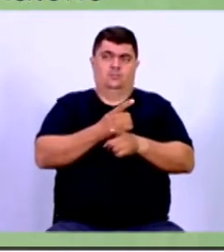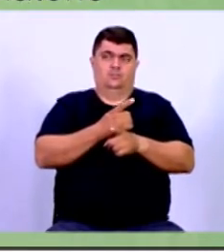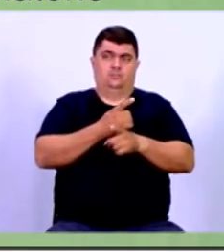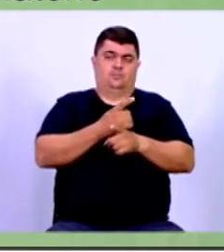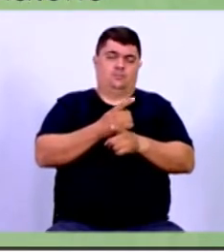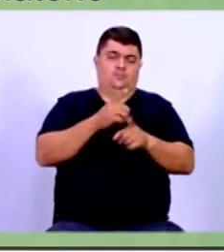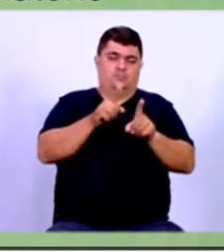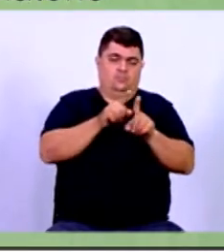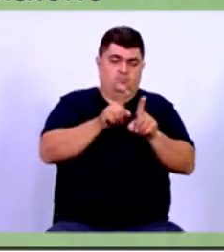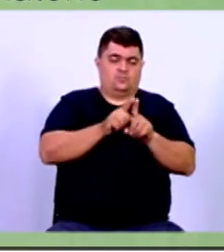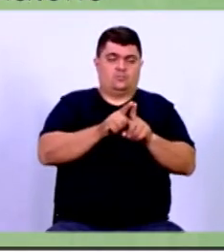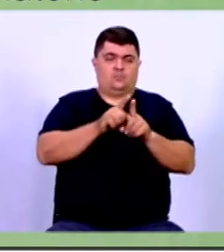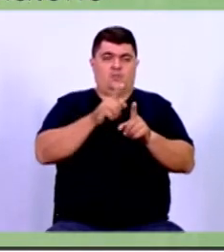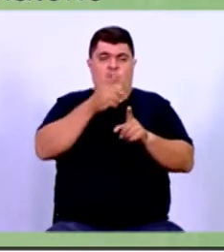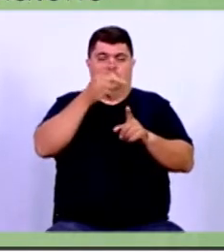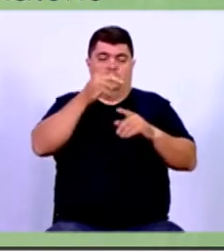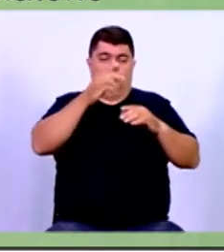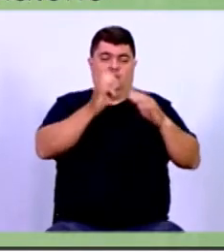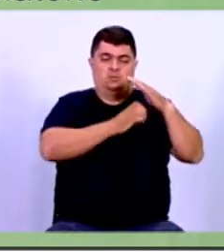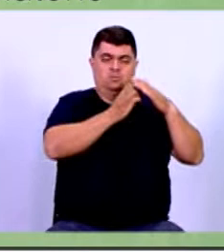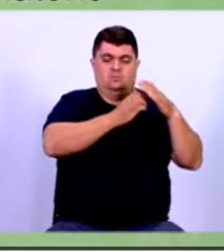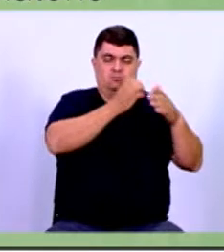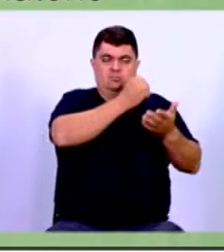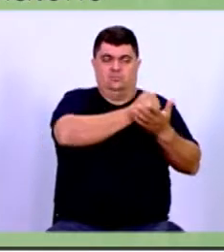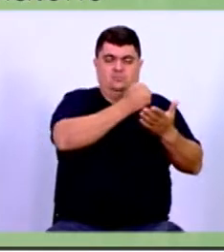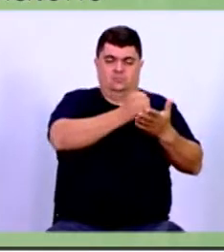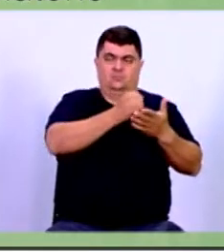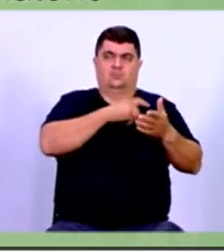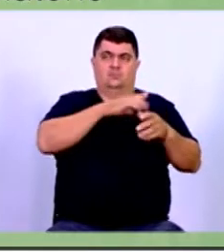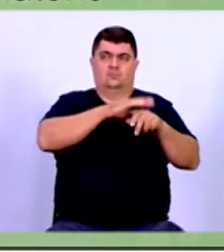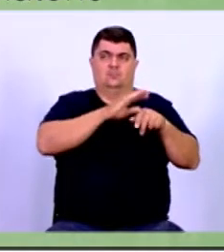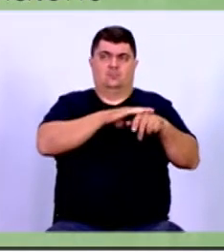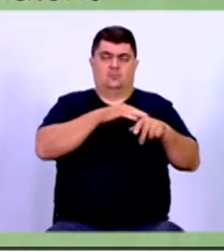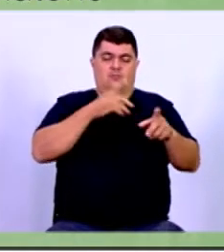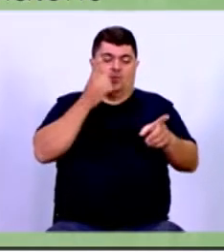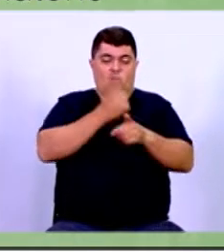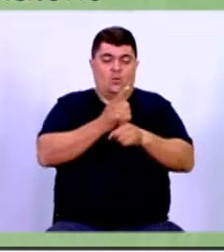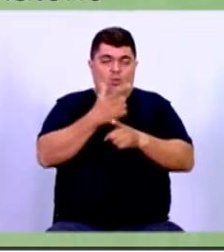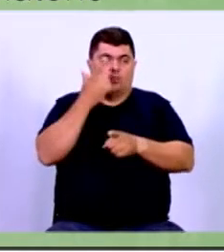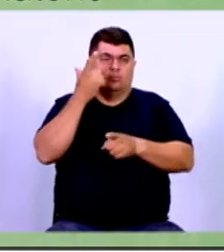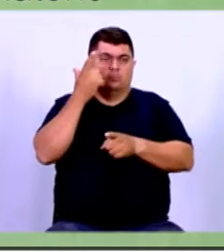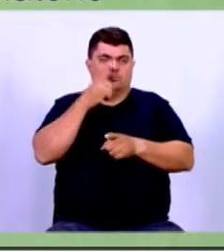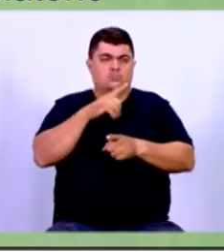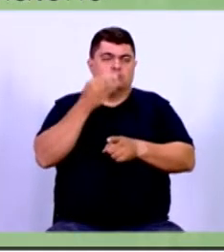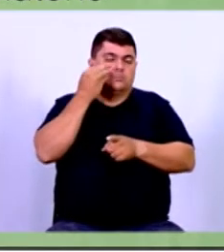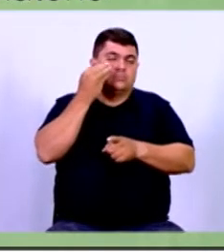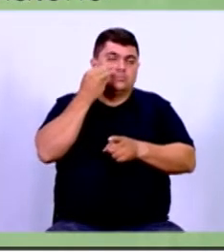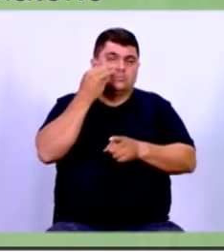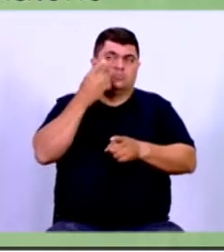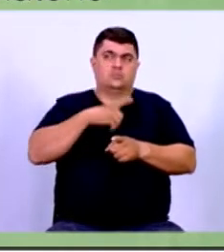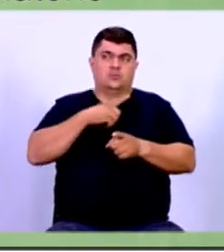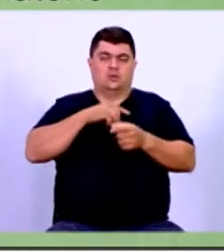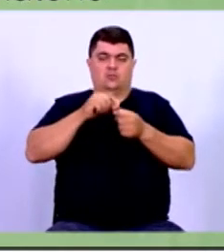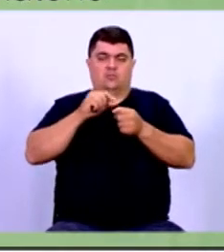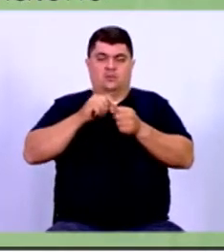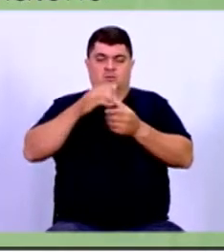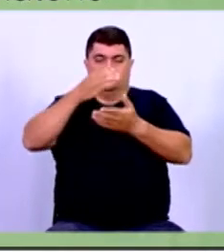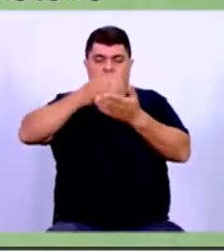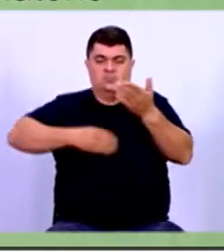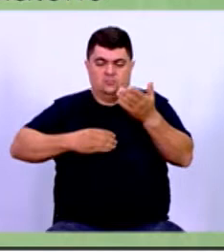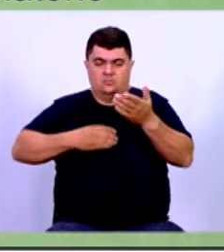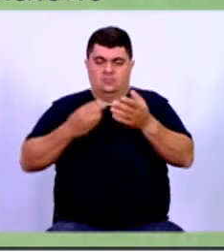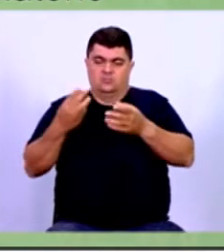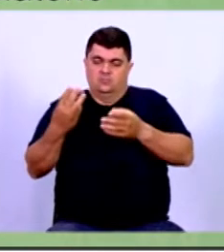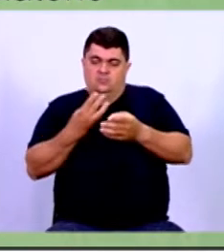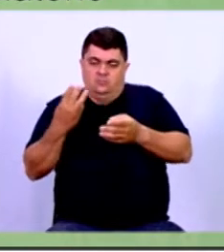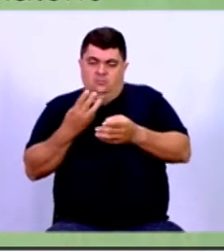de ensino e pelo agente de integração. Depois que é localizada essa vaga, é assinado o termo tripartite entre a